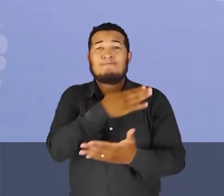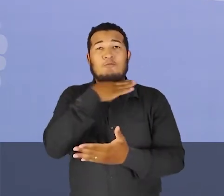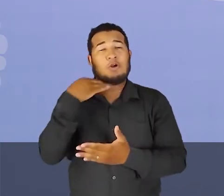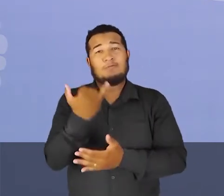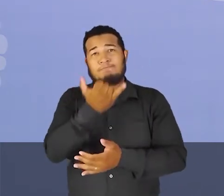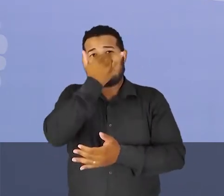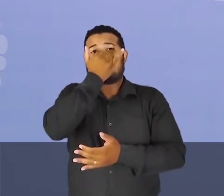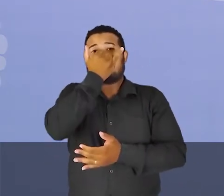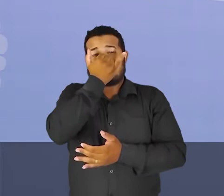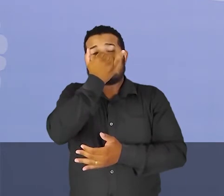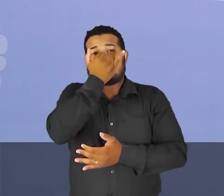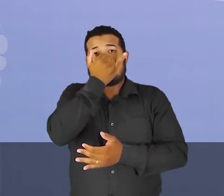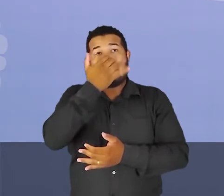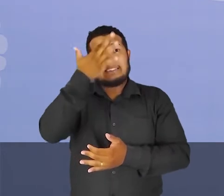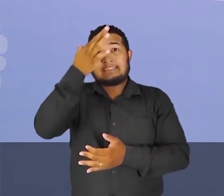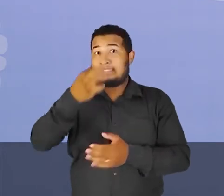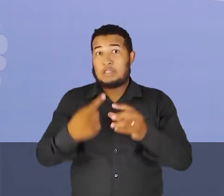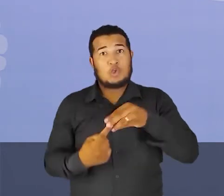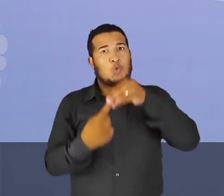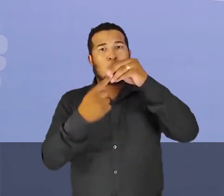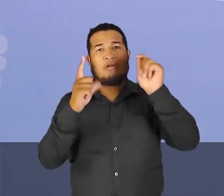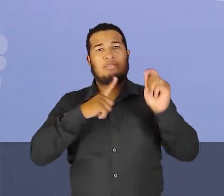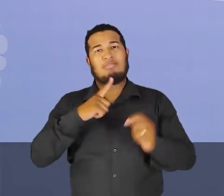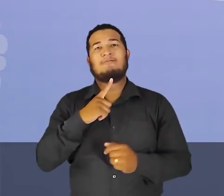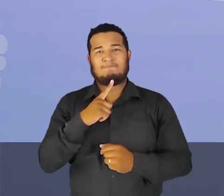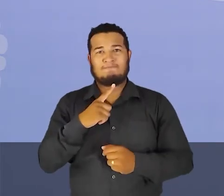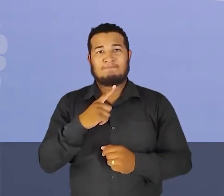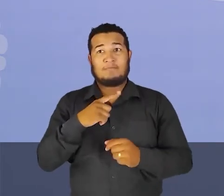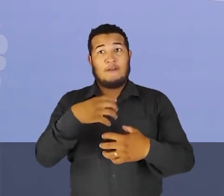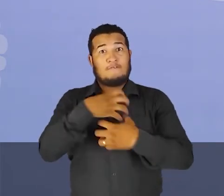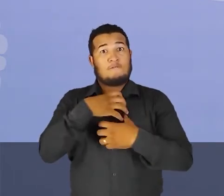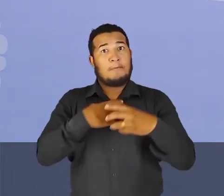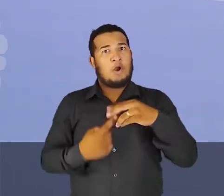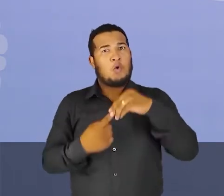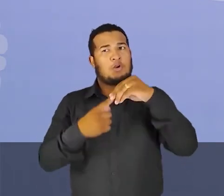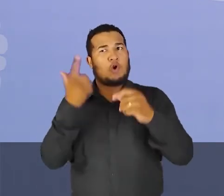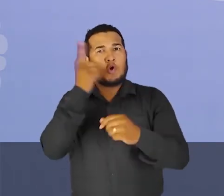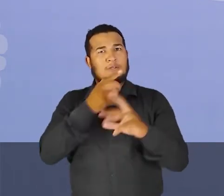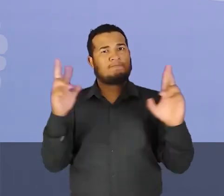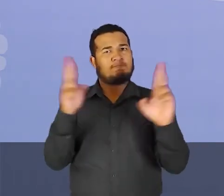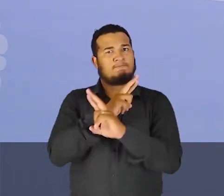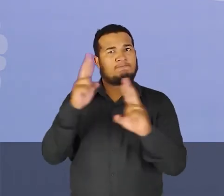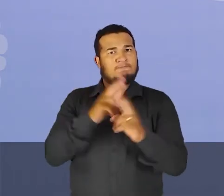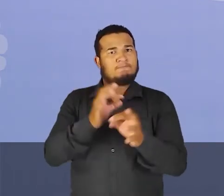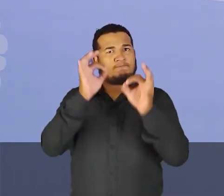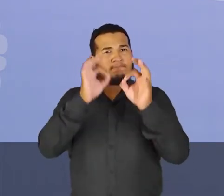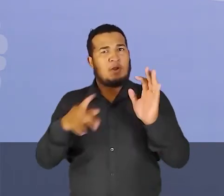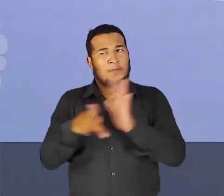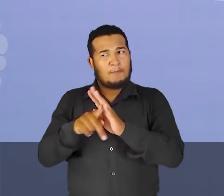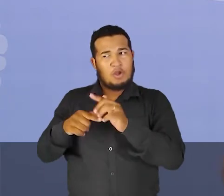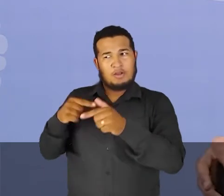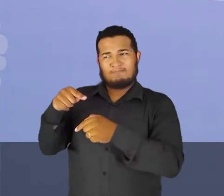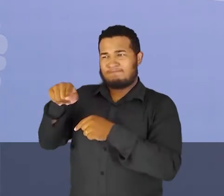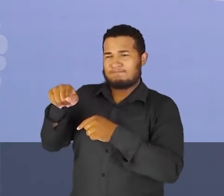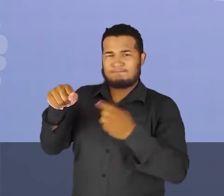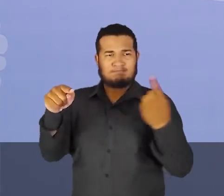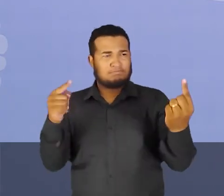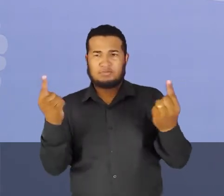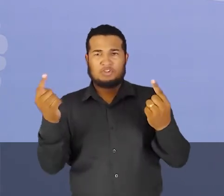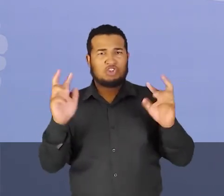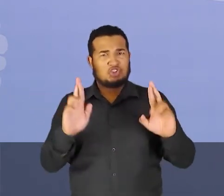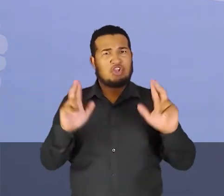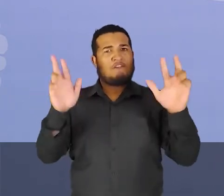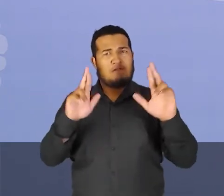da morte. Essa é a única certeza que nós temos na vida. E a única forma de nos relacionarmos bem com essas gerações que são